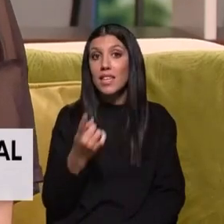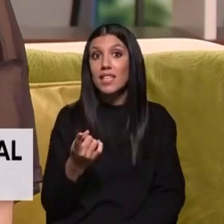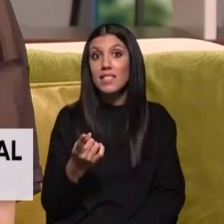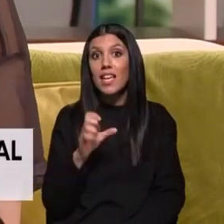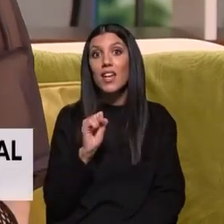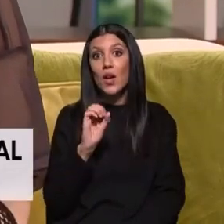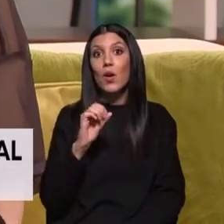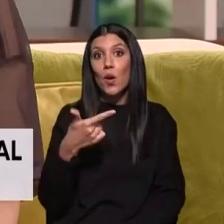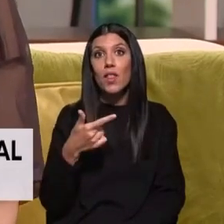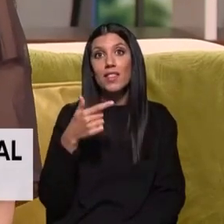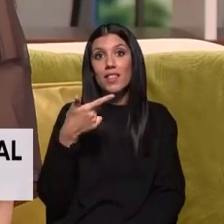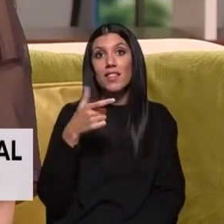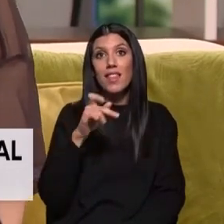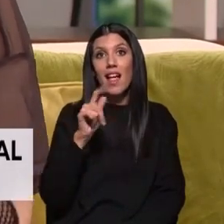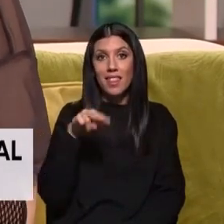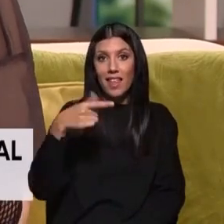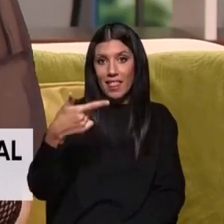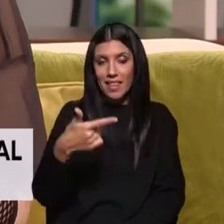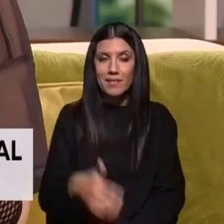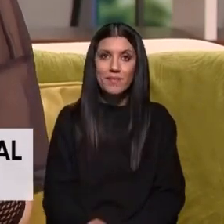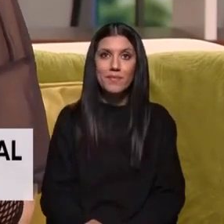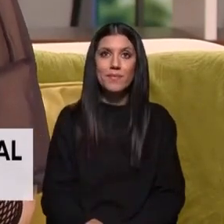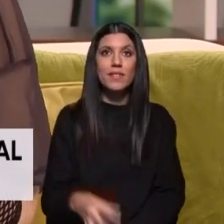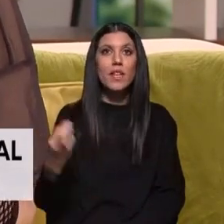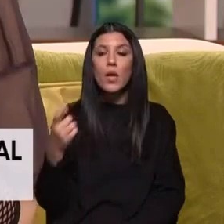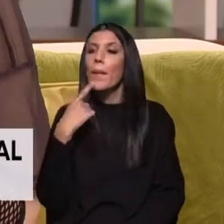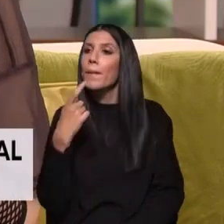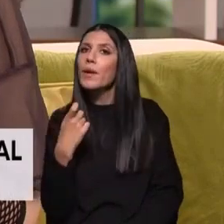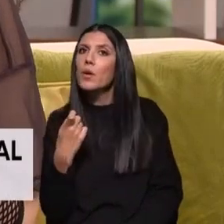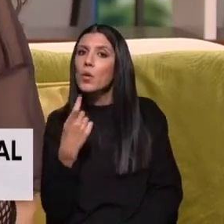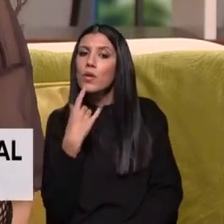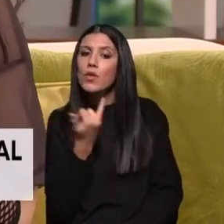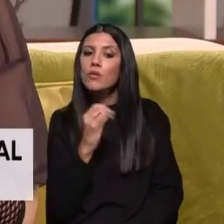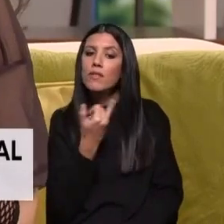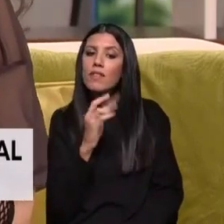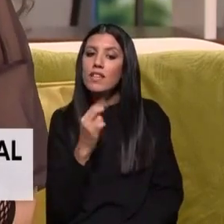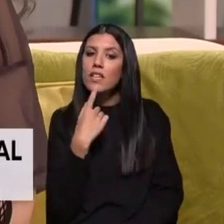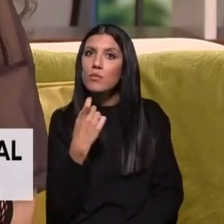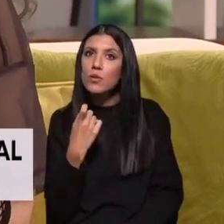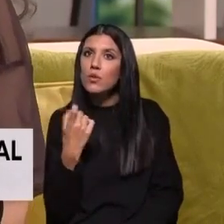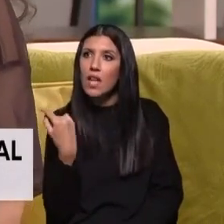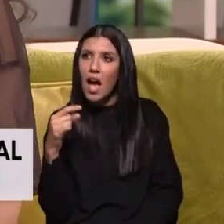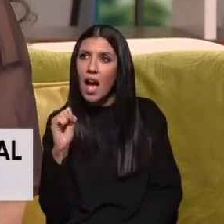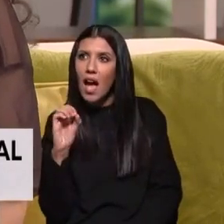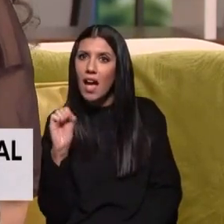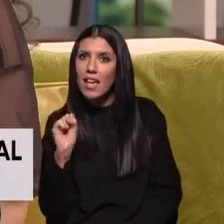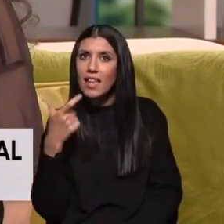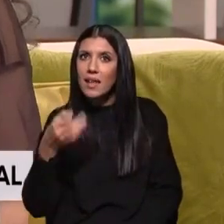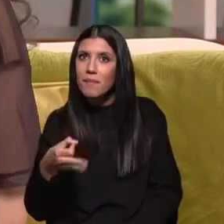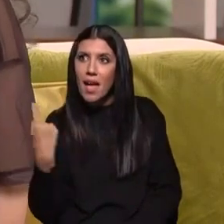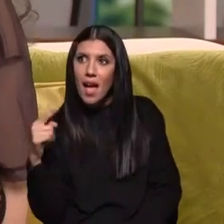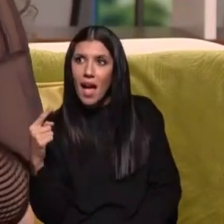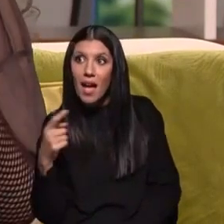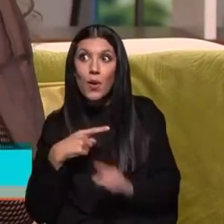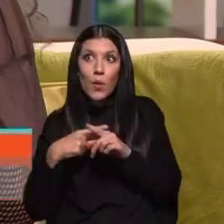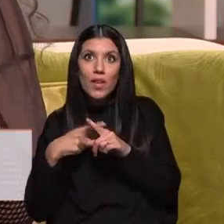Got Talent. Okay. Eu andava a perguntar desde 2023 se ia haver Got Talent e estava super entusiasmada para caso houvesse Got